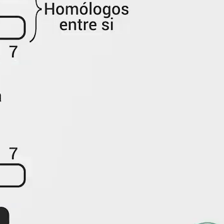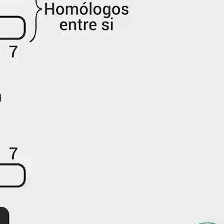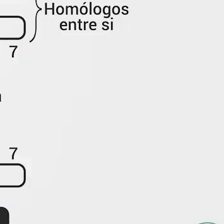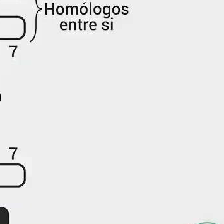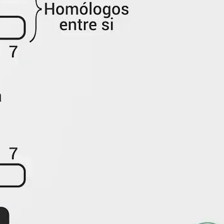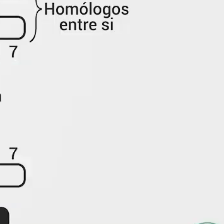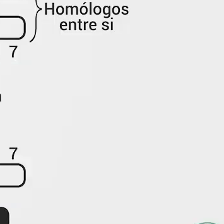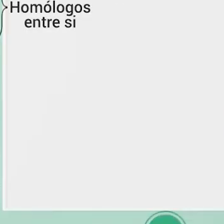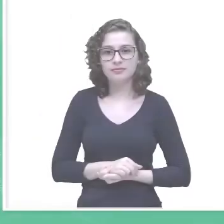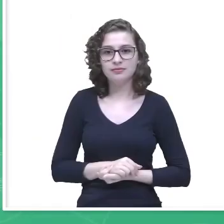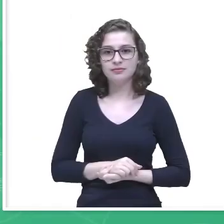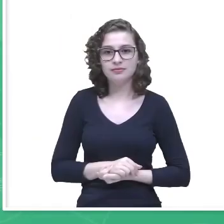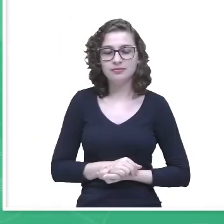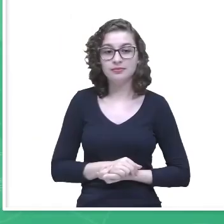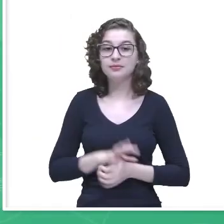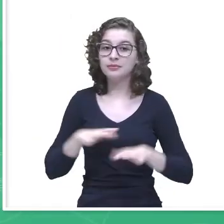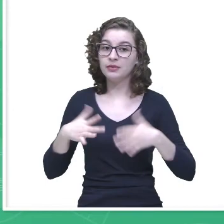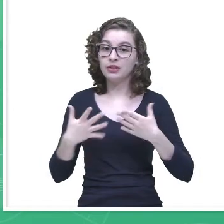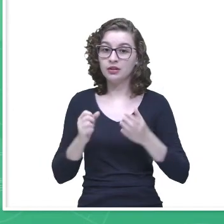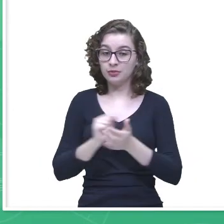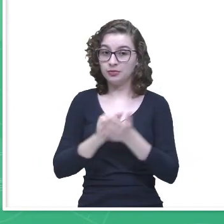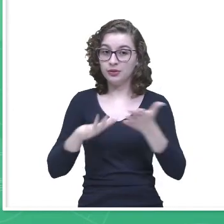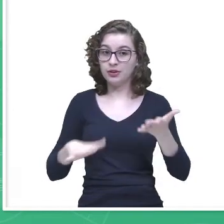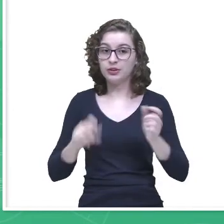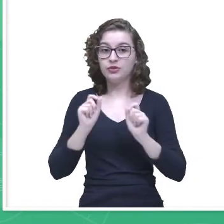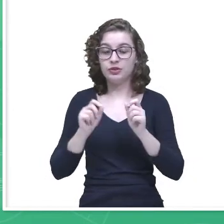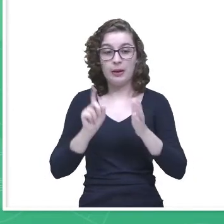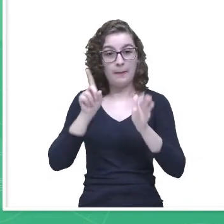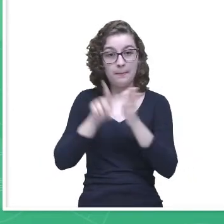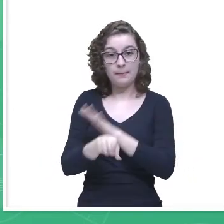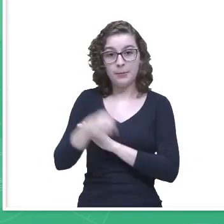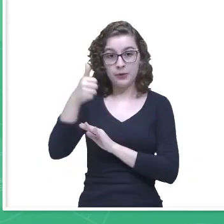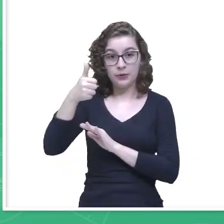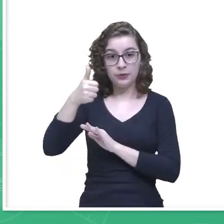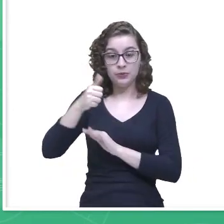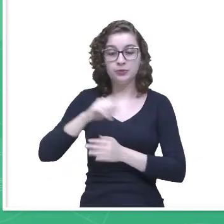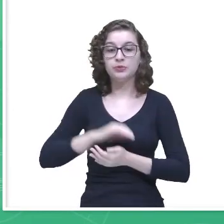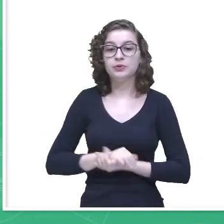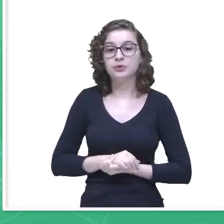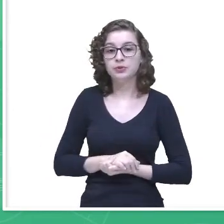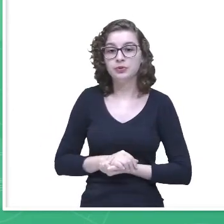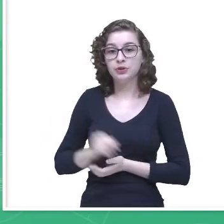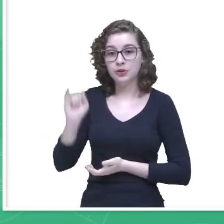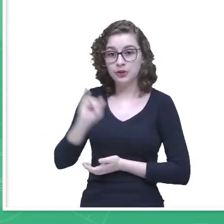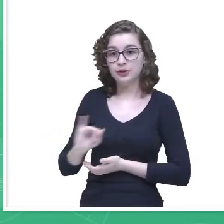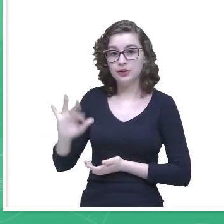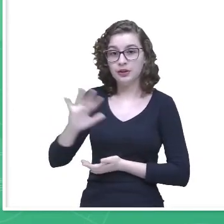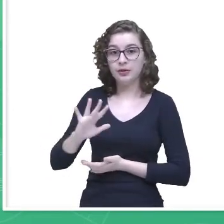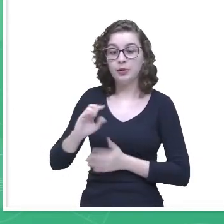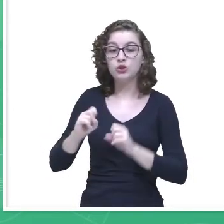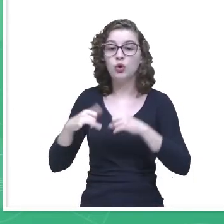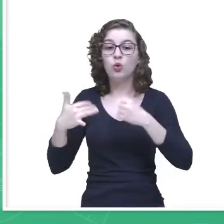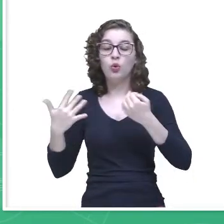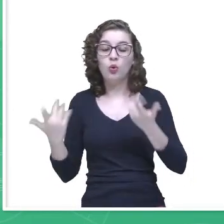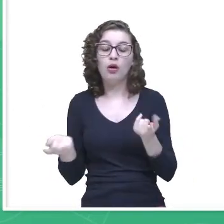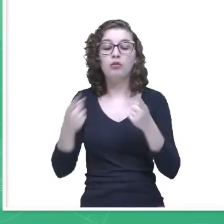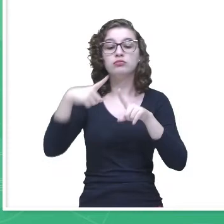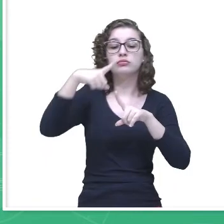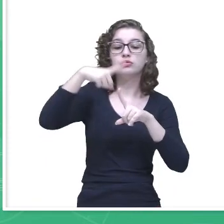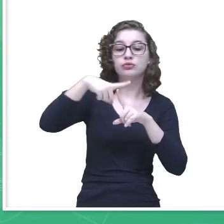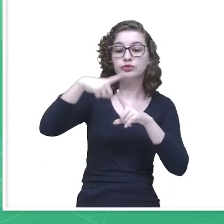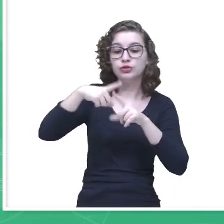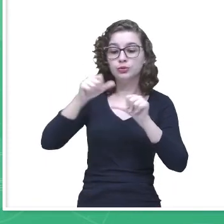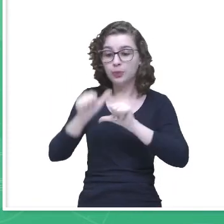Na nossa dinâmica, então, você tem a primeira questão, que aí tem um esquema, e eu quero que você me diga qual é o tipo de